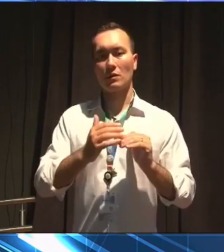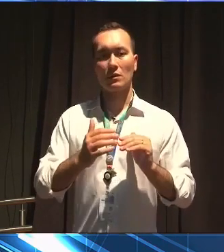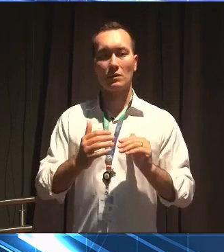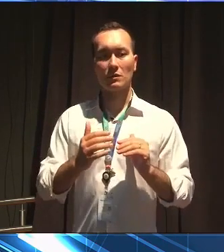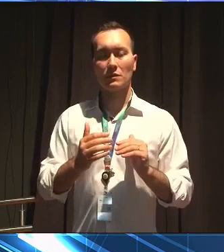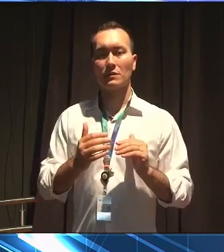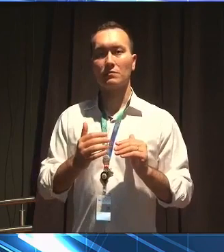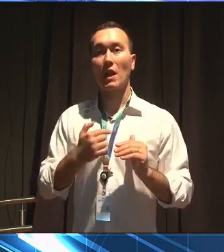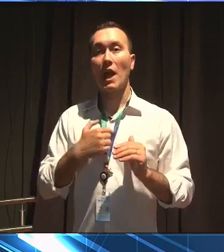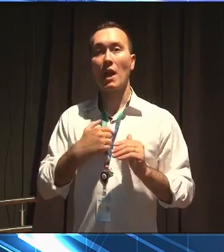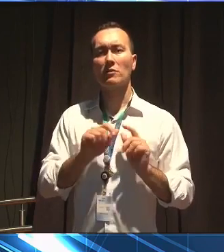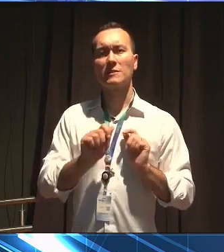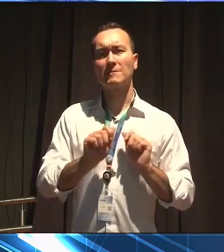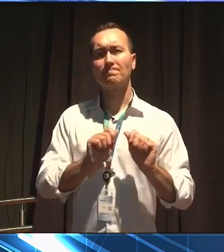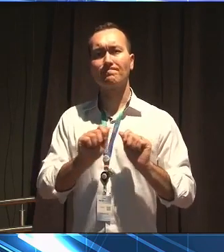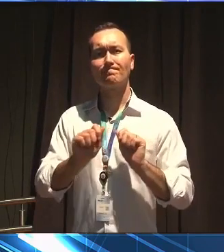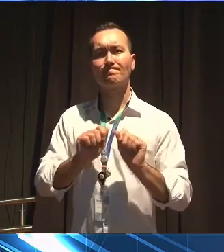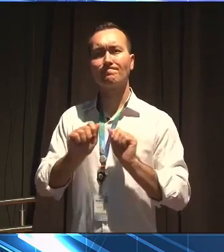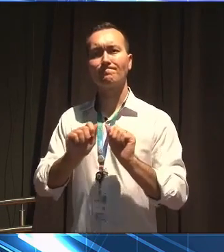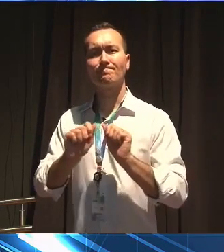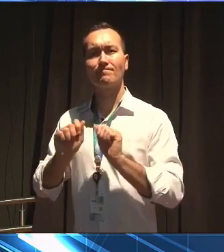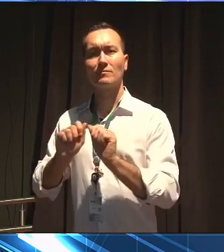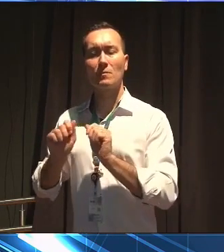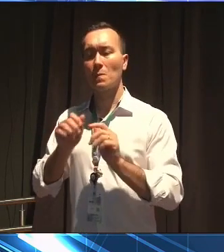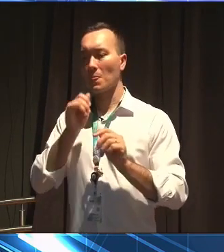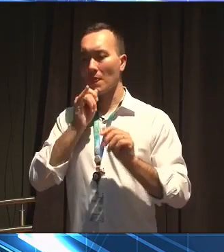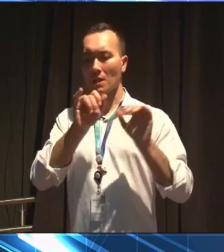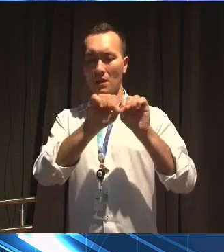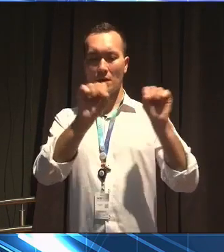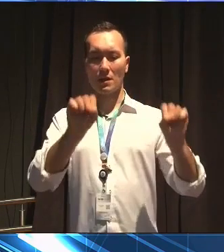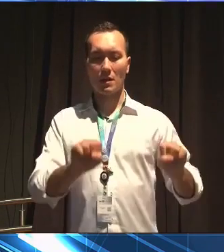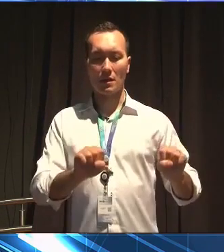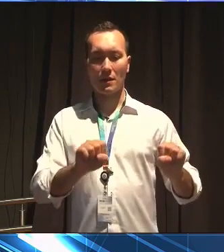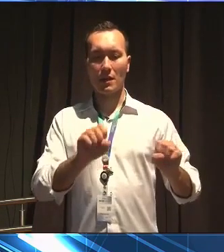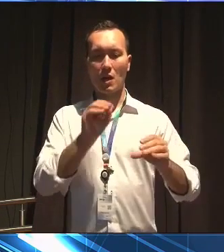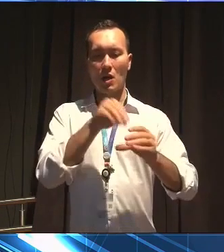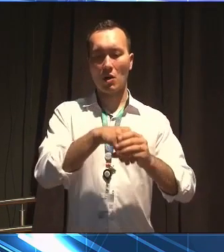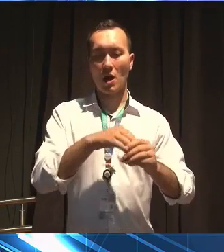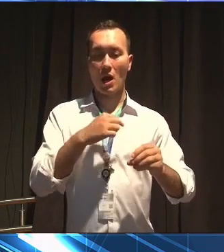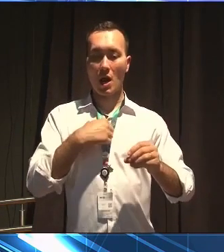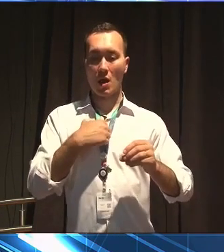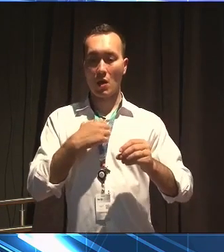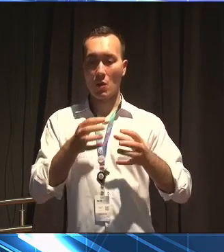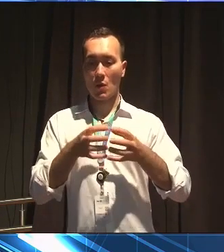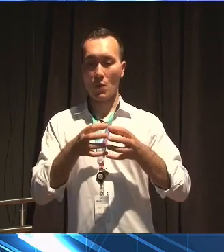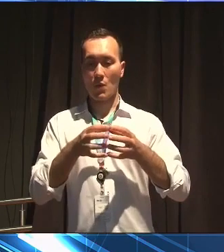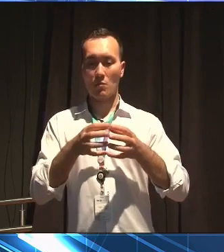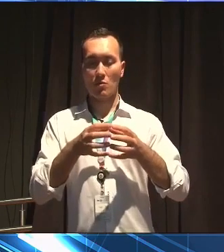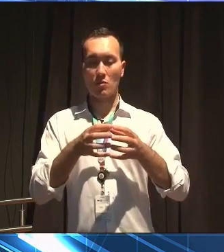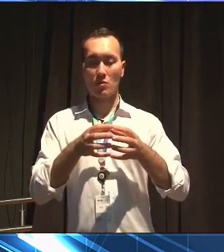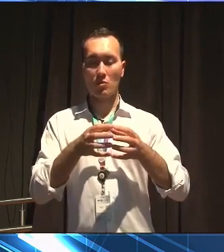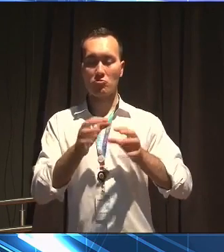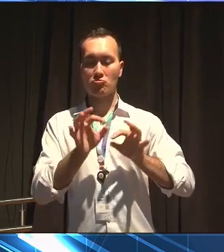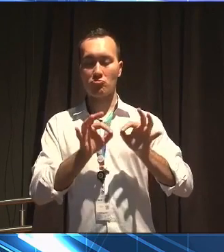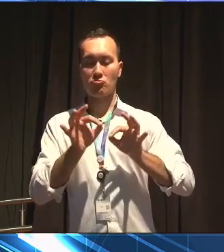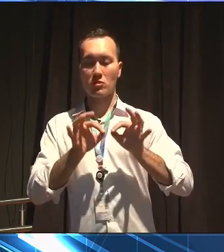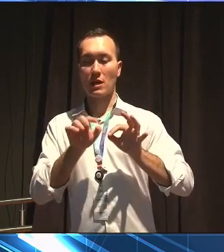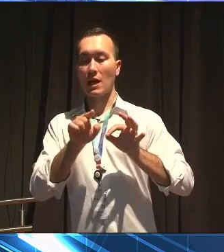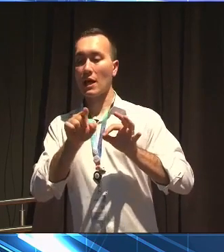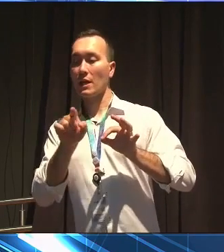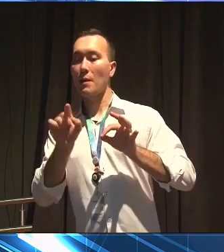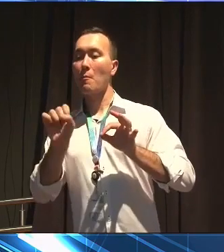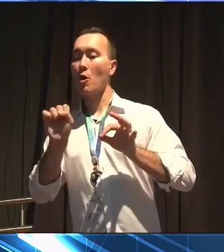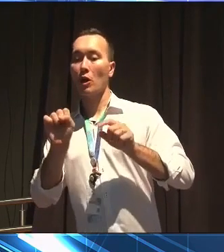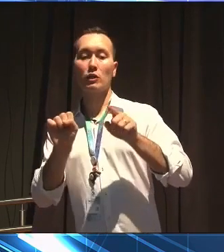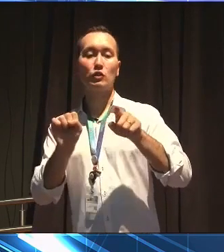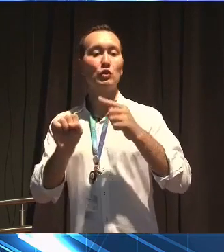controlar aquilo que eu posso fazer dentro de um sistema apenas com grupos já se torna ineficiente. E aqui um